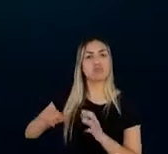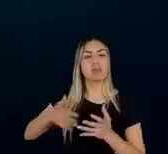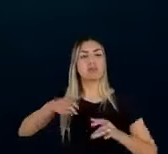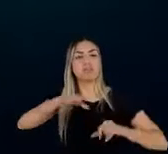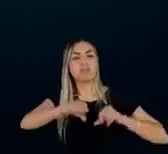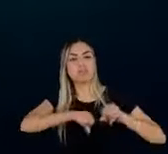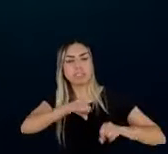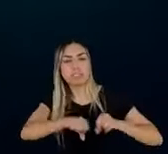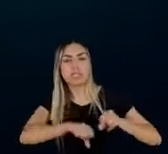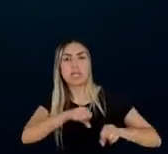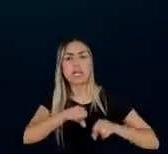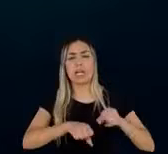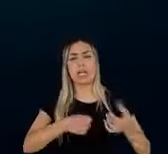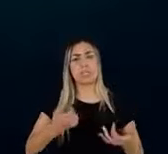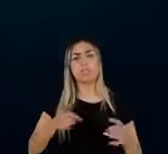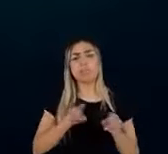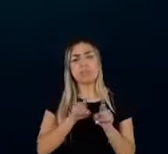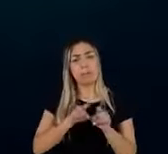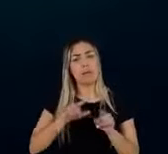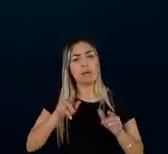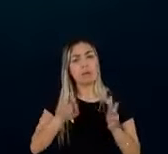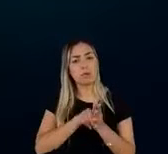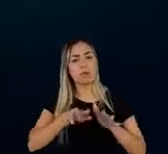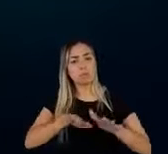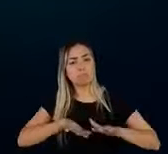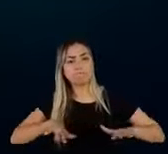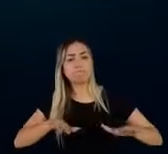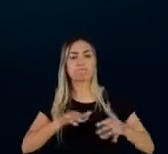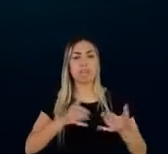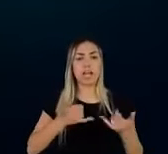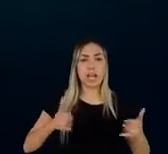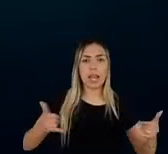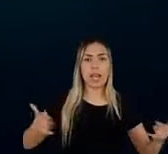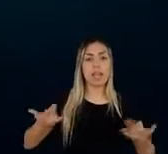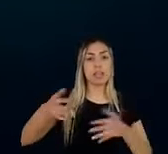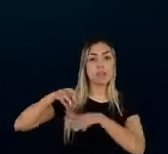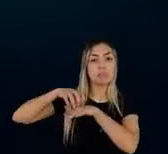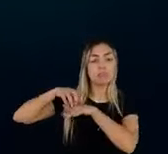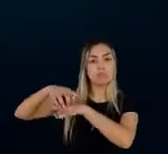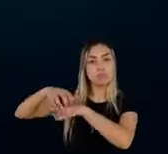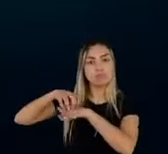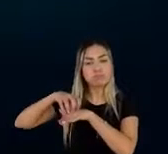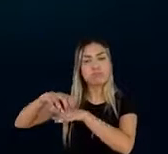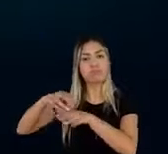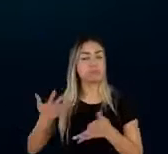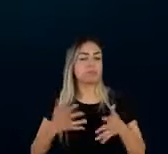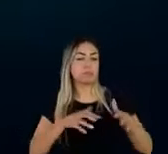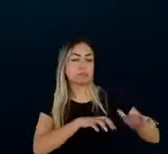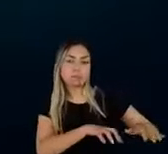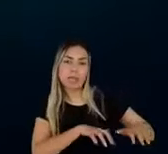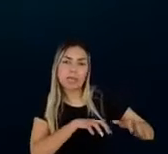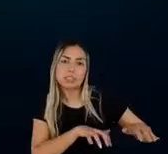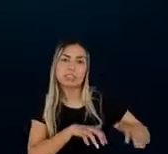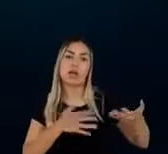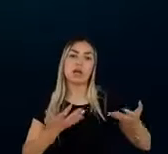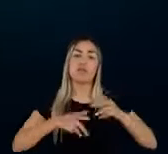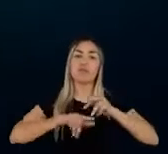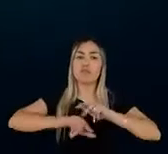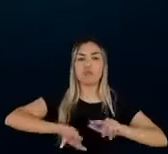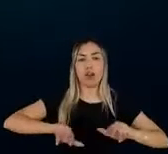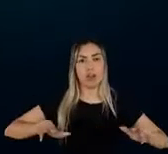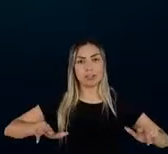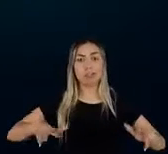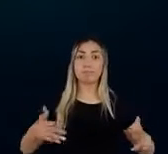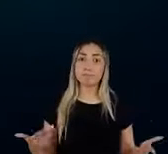como a infraestrutura do setor elétrico transporte público mineração e assim por diante tá então a gente está